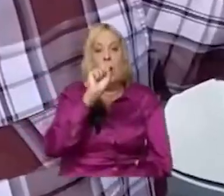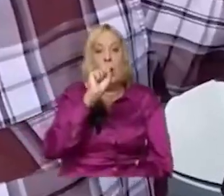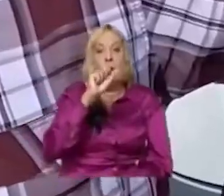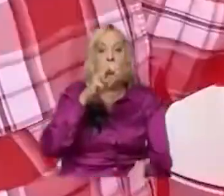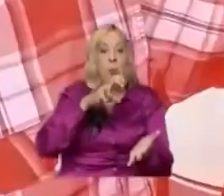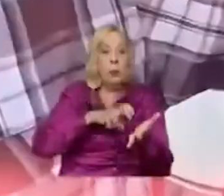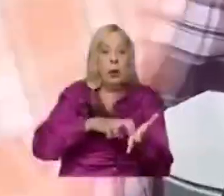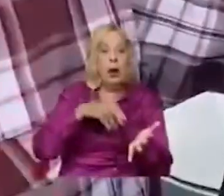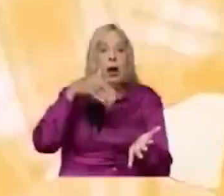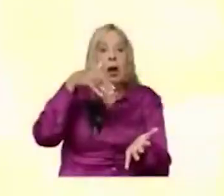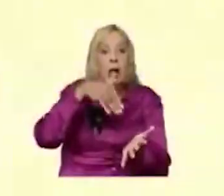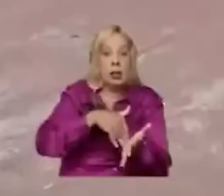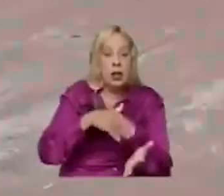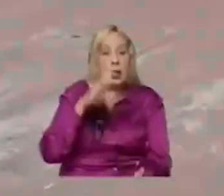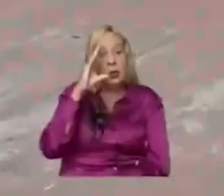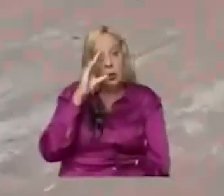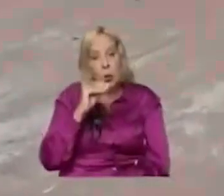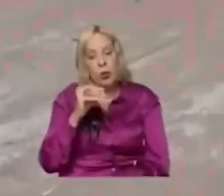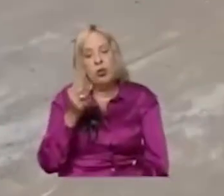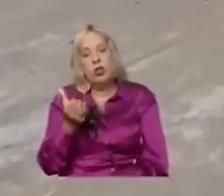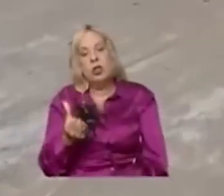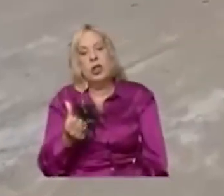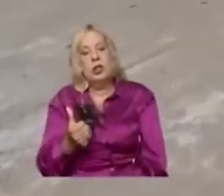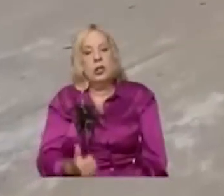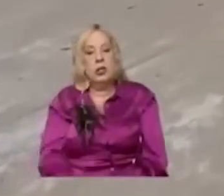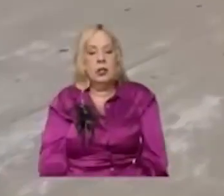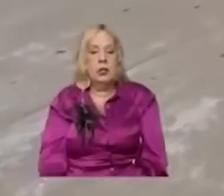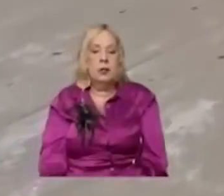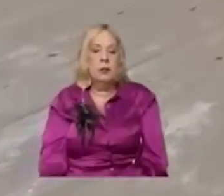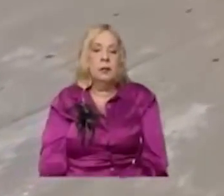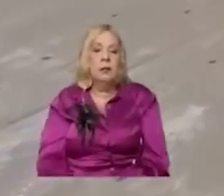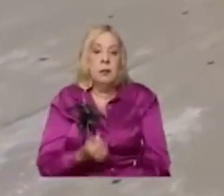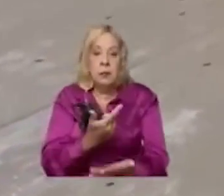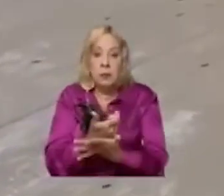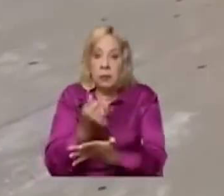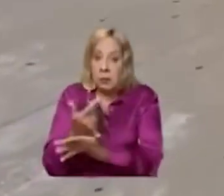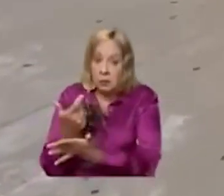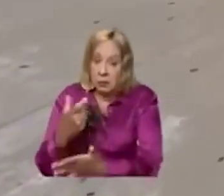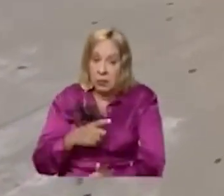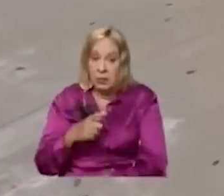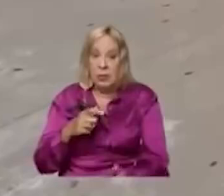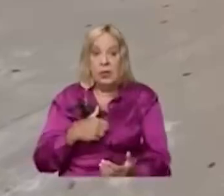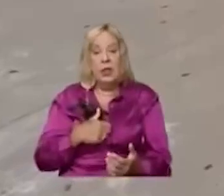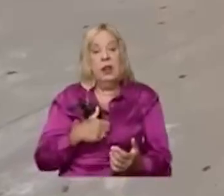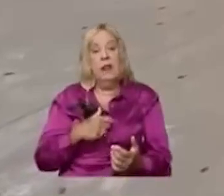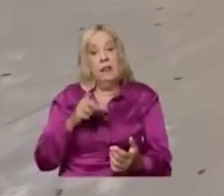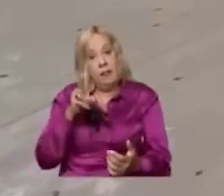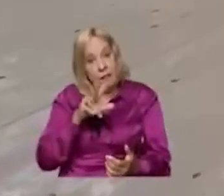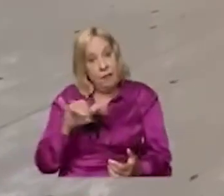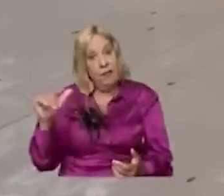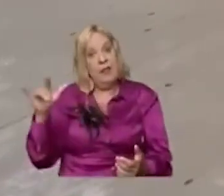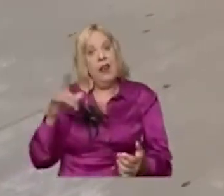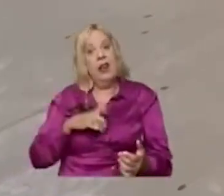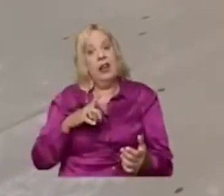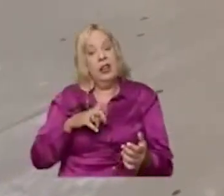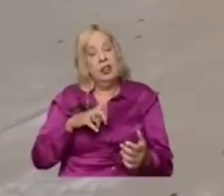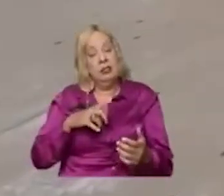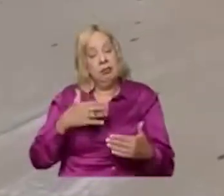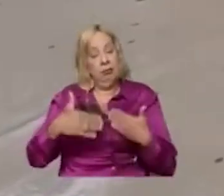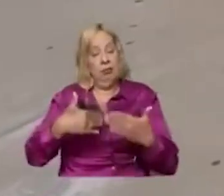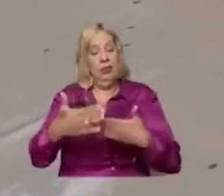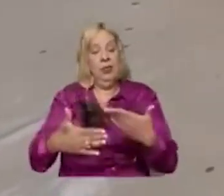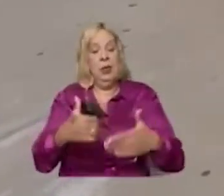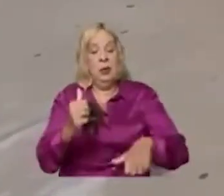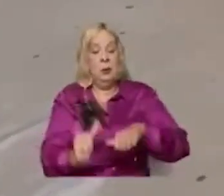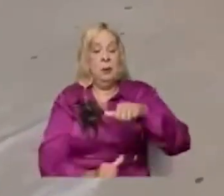às 18h20 da noite. E lembrando que a cada título que você adquire, você aumenta a sua chance de mudar de vida com o